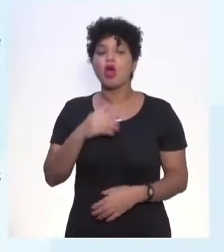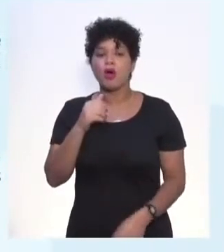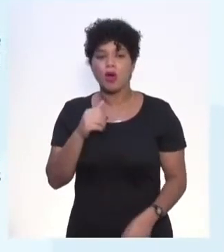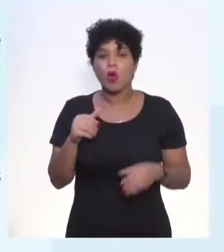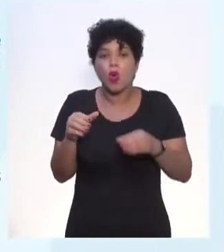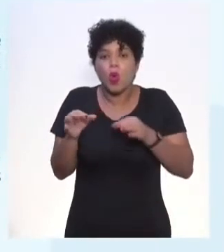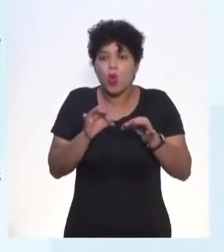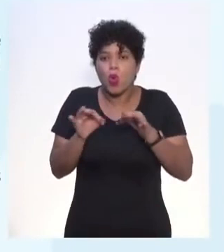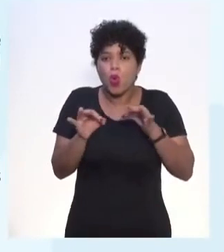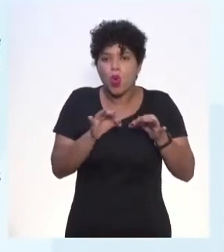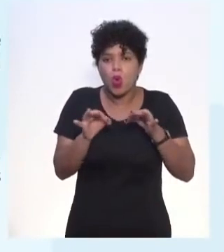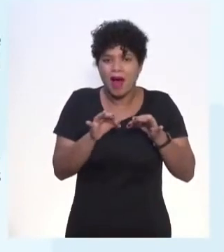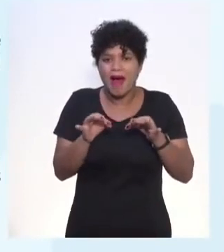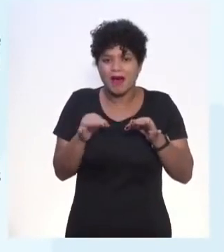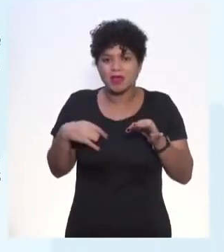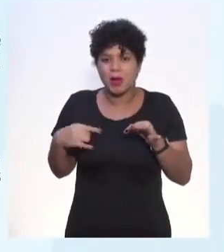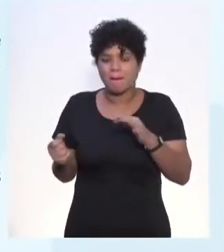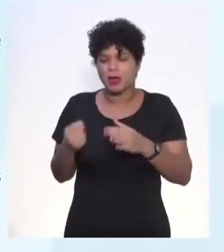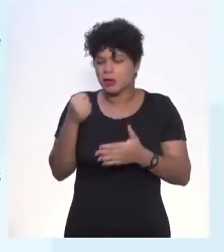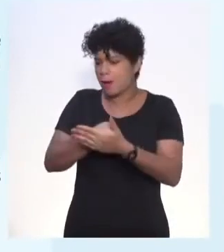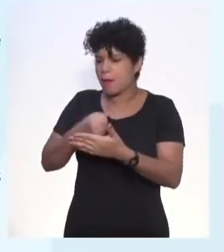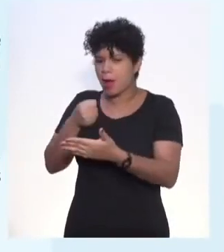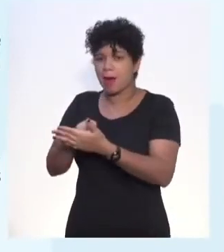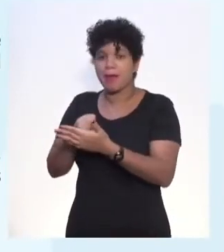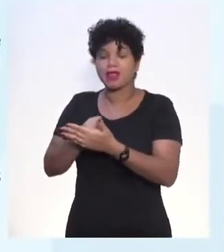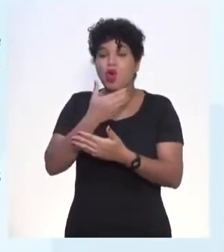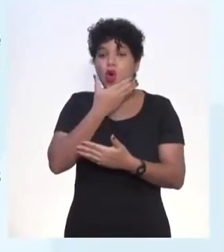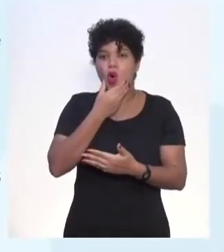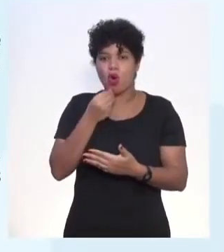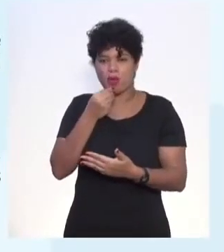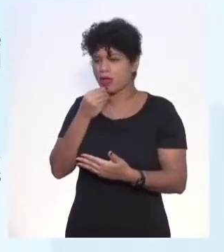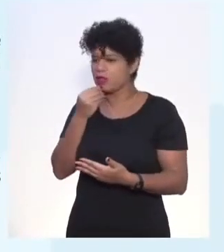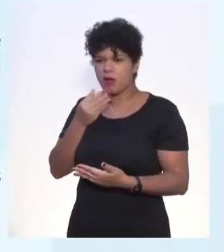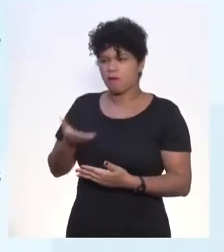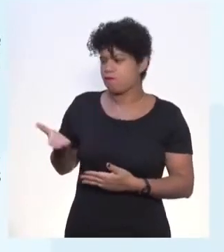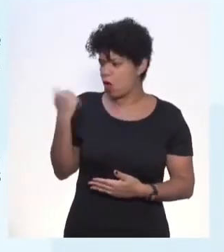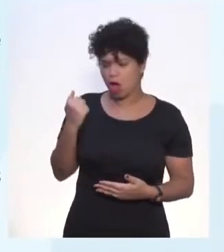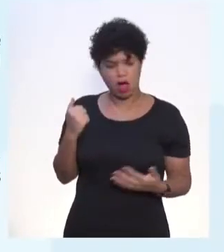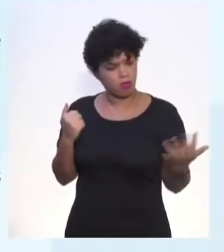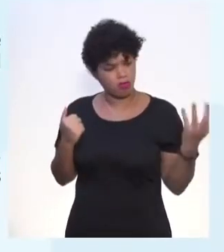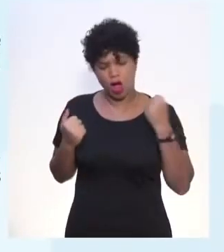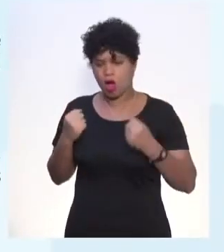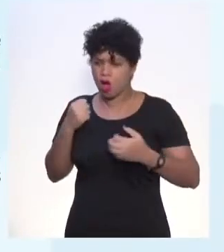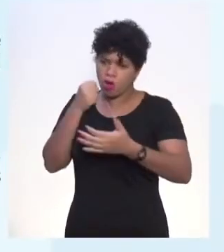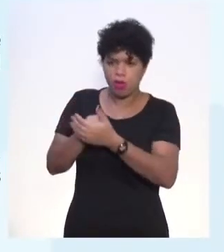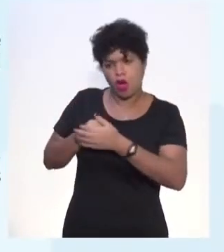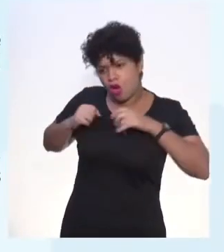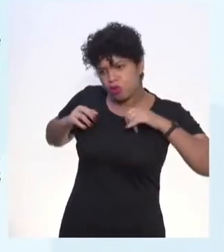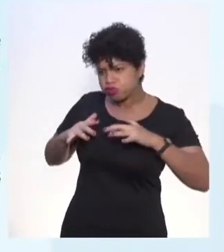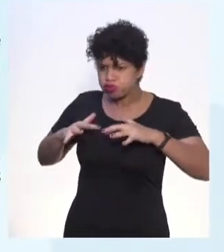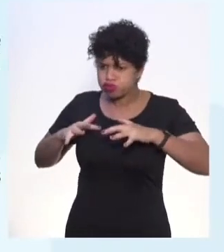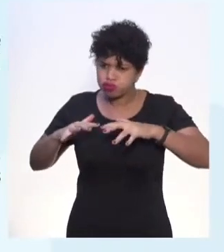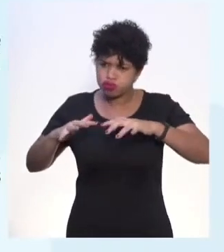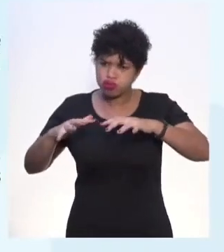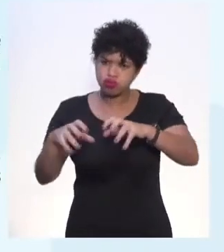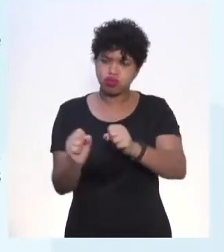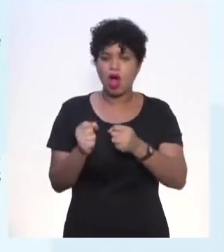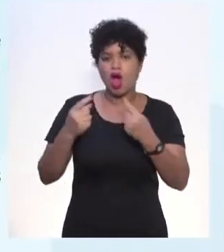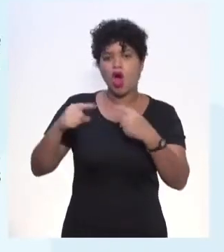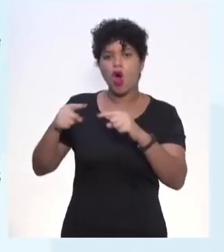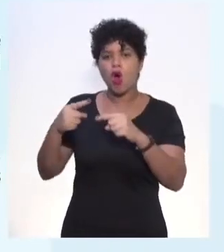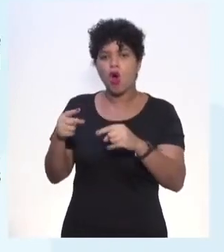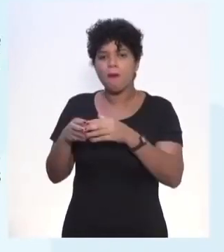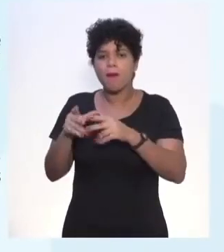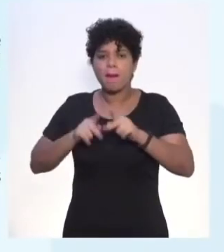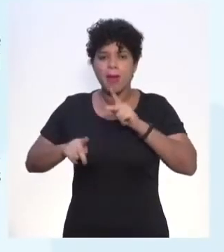que ocorreu no Alto Senegal. Ele liderou rebeldes muçulmanos contra os colonizadores franceses. As